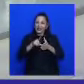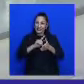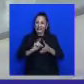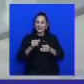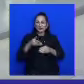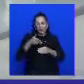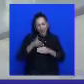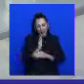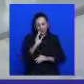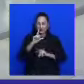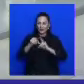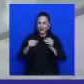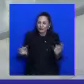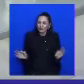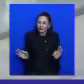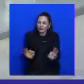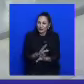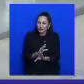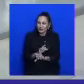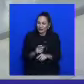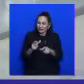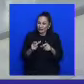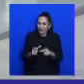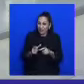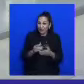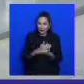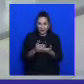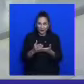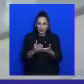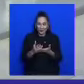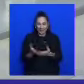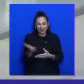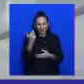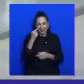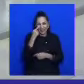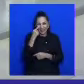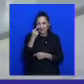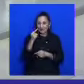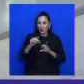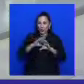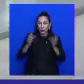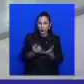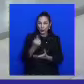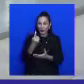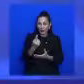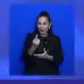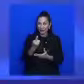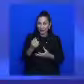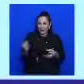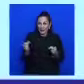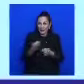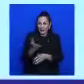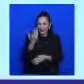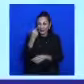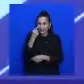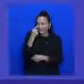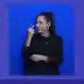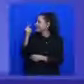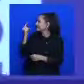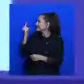o nosso sorteio. Então está tudo pronto por aqui? Vamos começar! Globo número 1 preparado, bolas